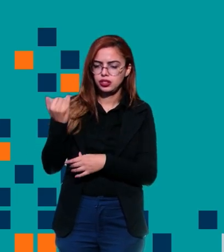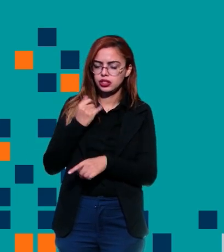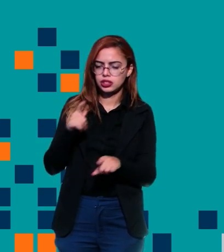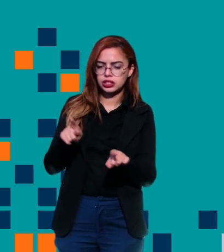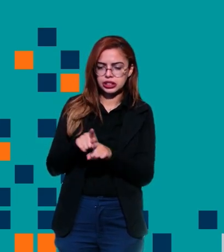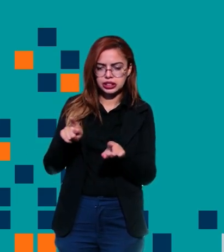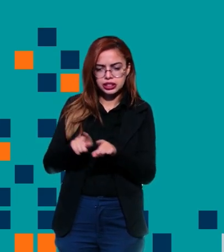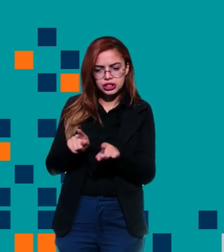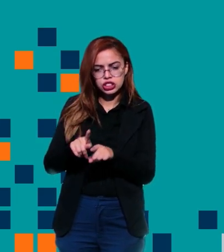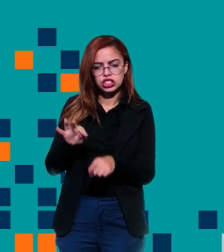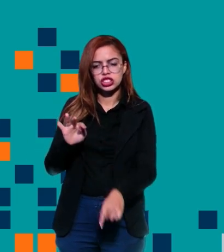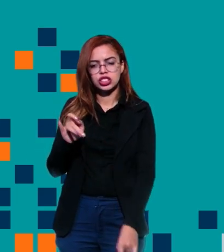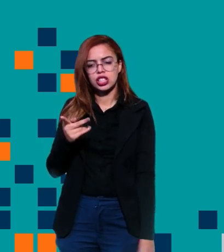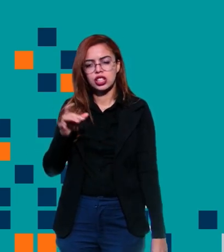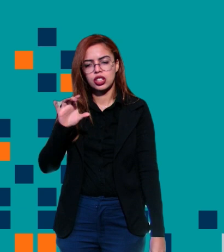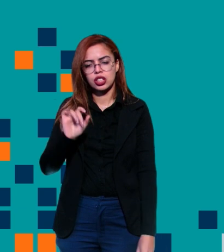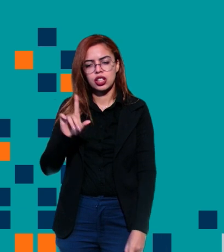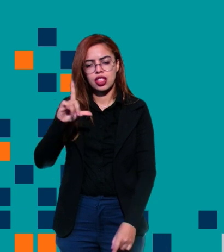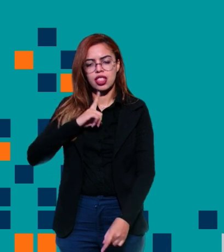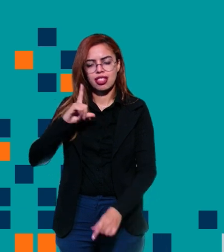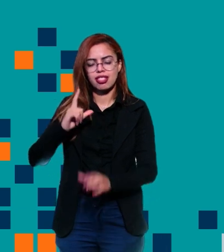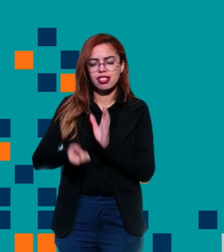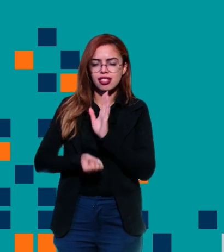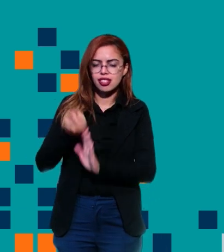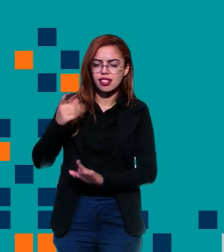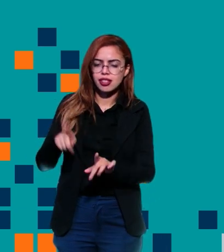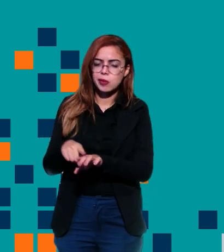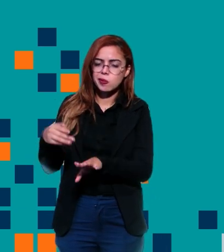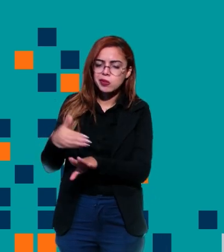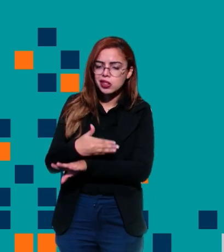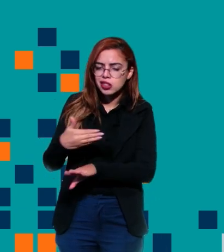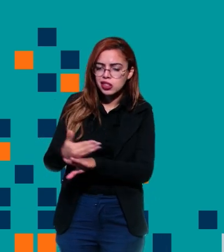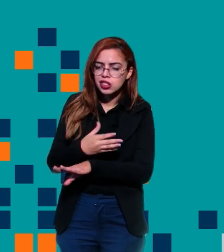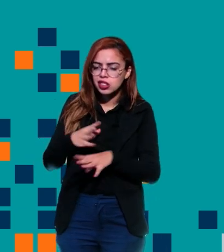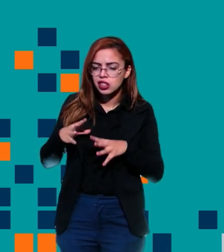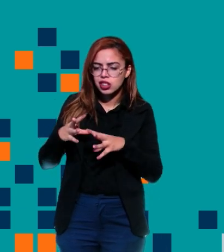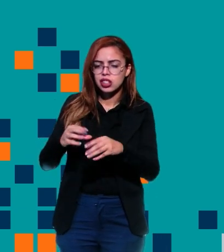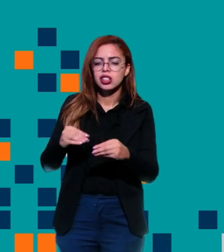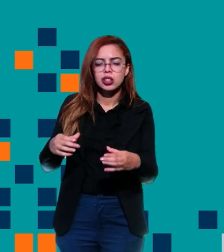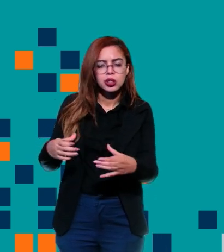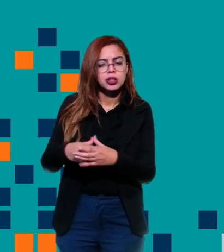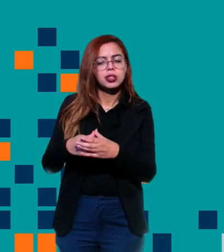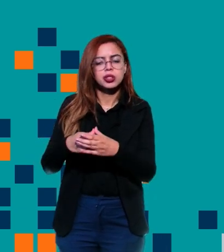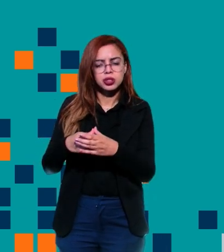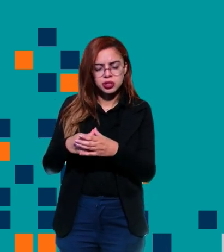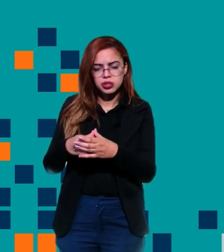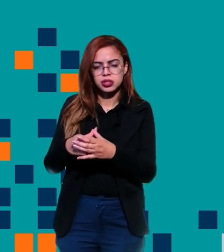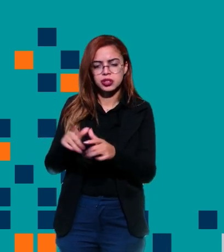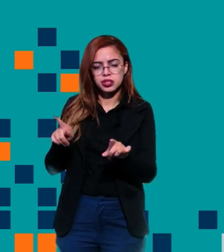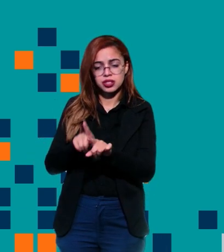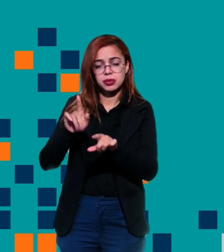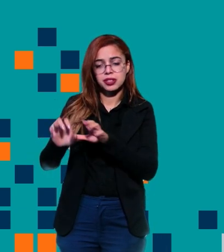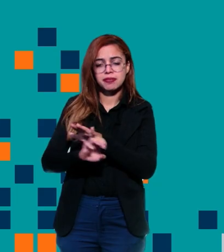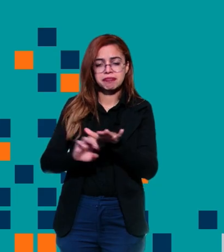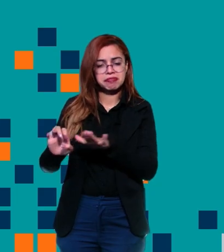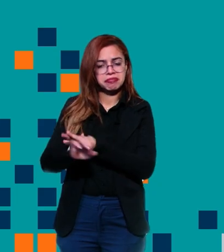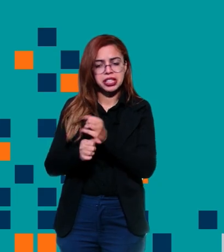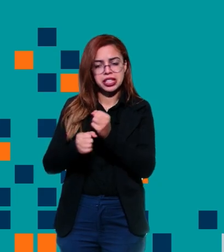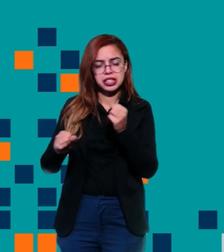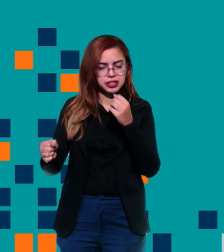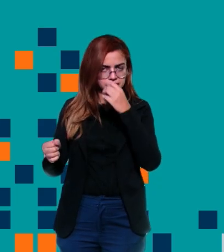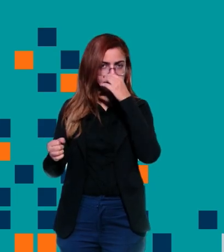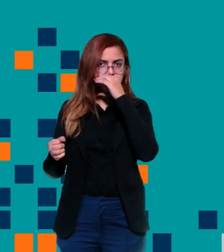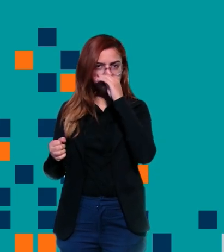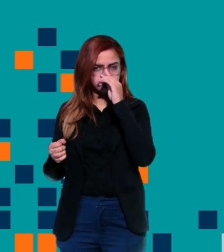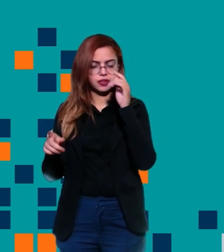Tiago sempre está na criação, ele participa de todos, ou da casinha menor a um grande empreendimento, mas